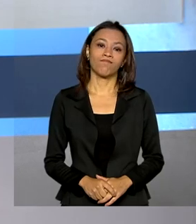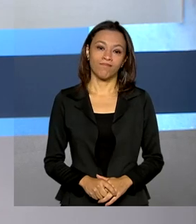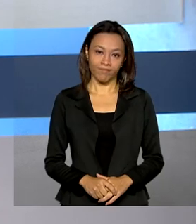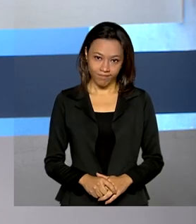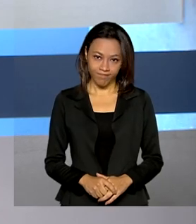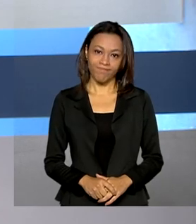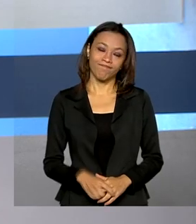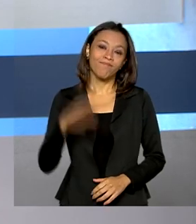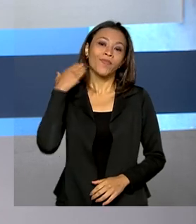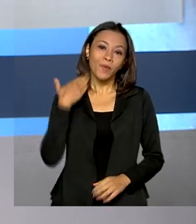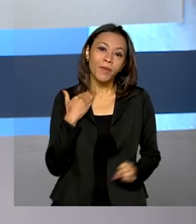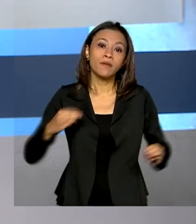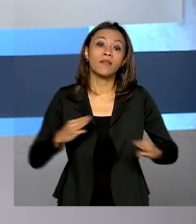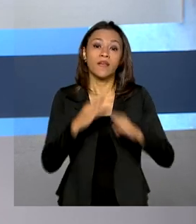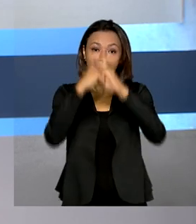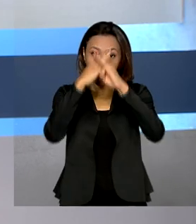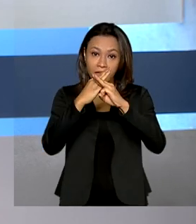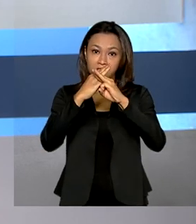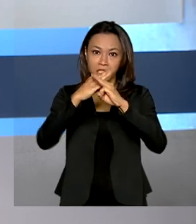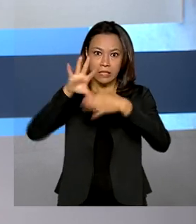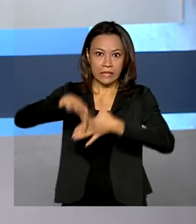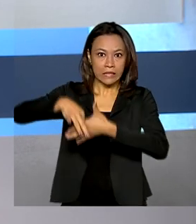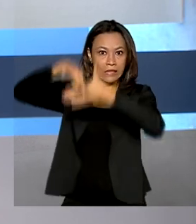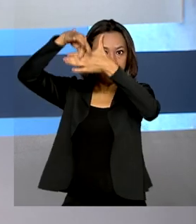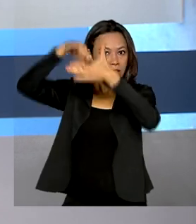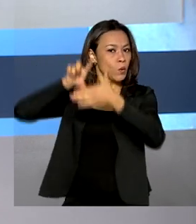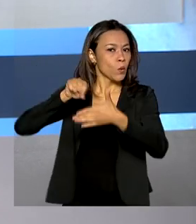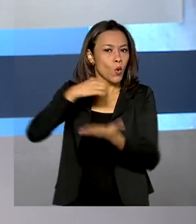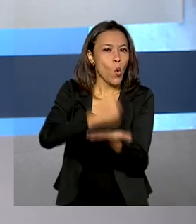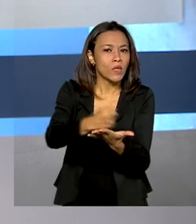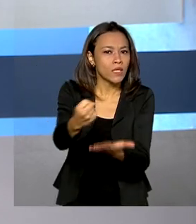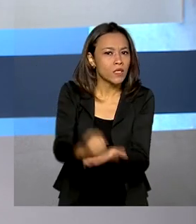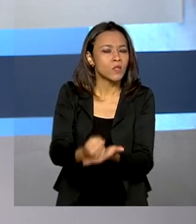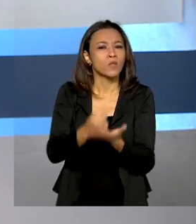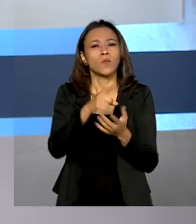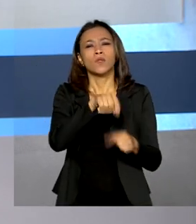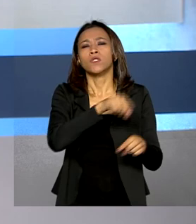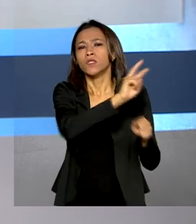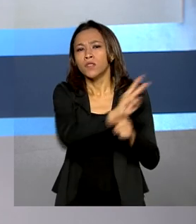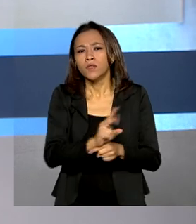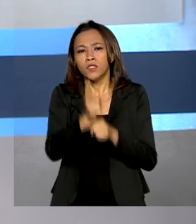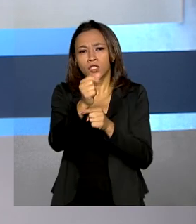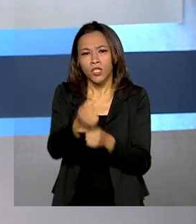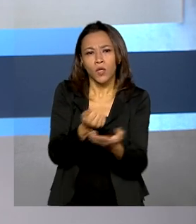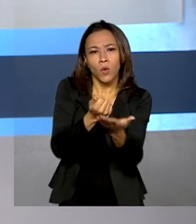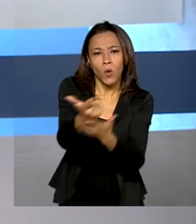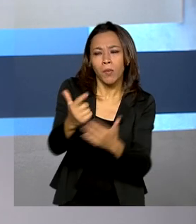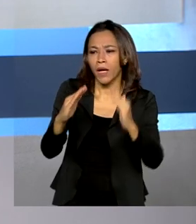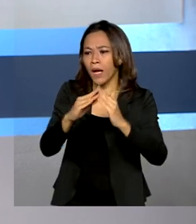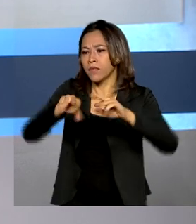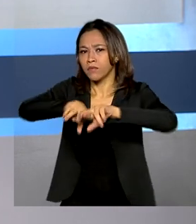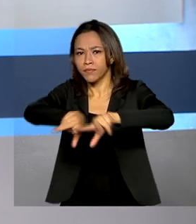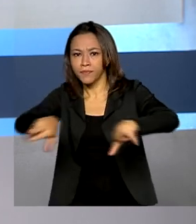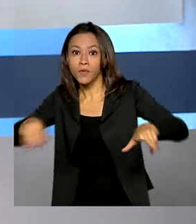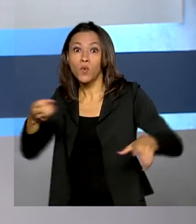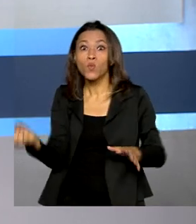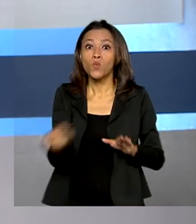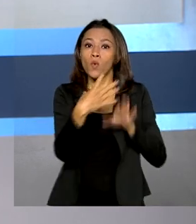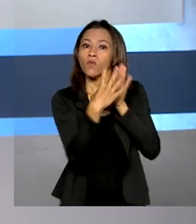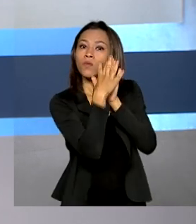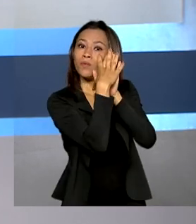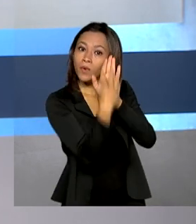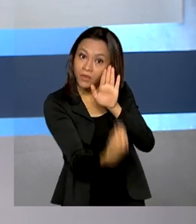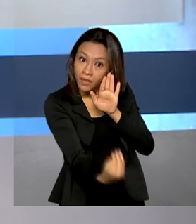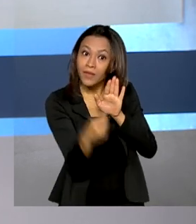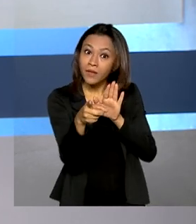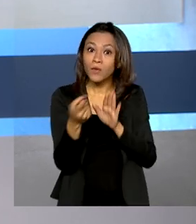A Caixa Econômica Federal, líder nas contratações de crédito imobiliário, lançou uma nova modalidade de financiamento com recursos